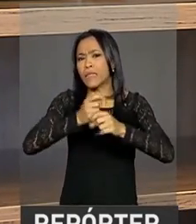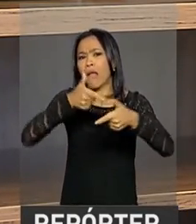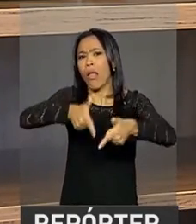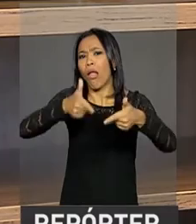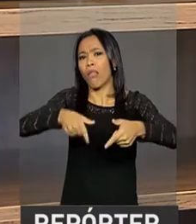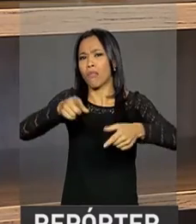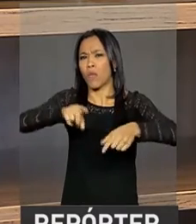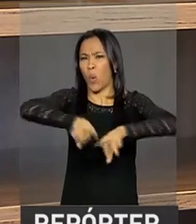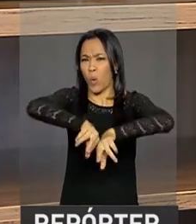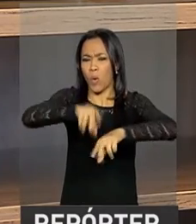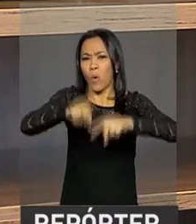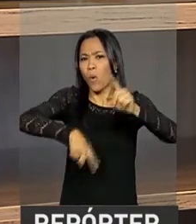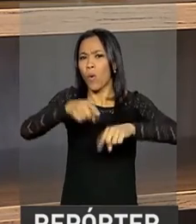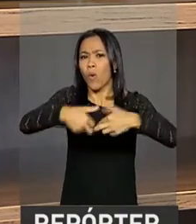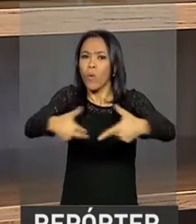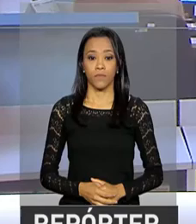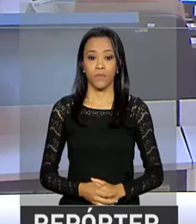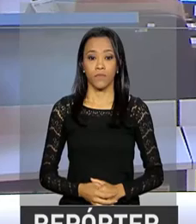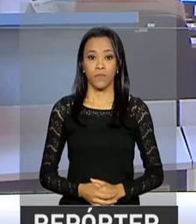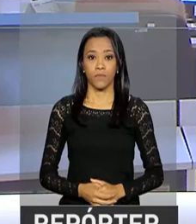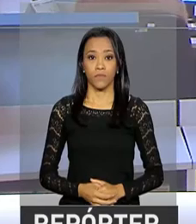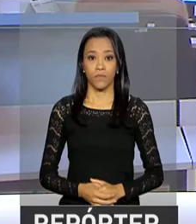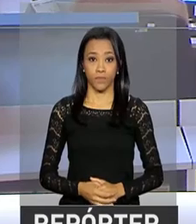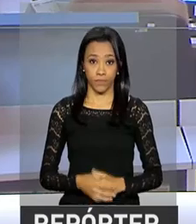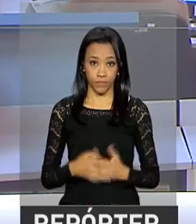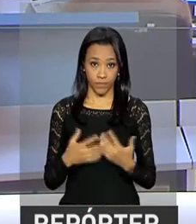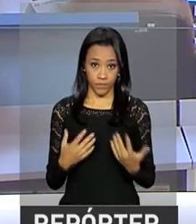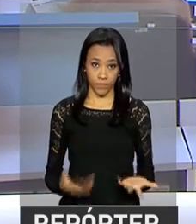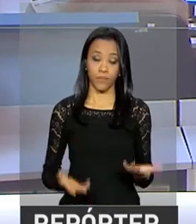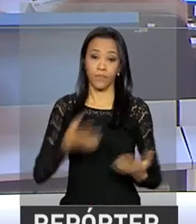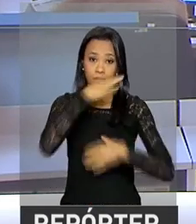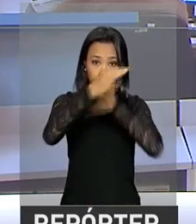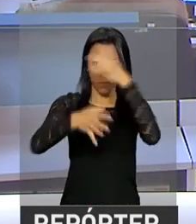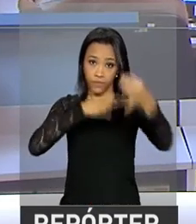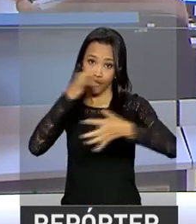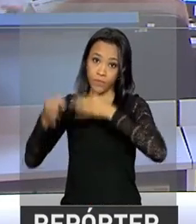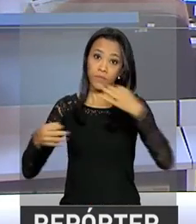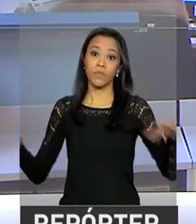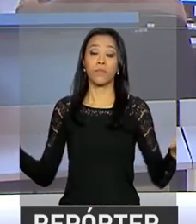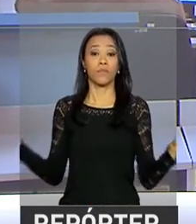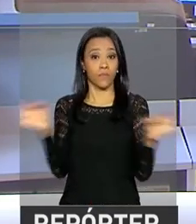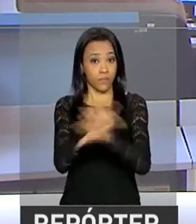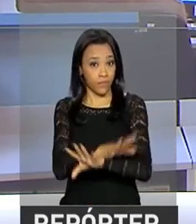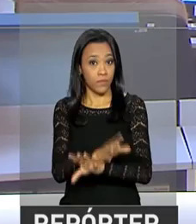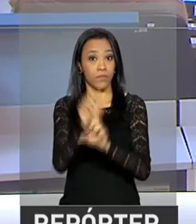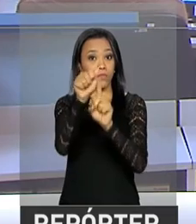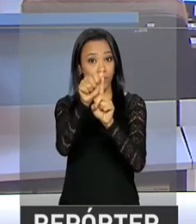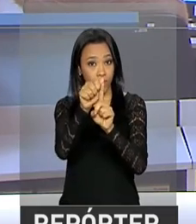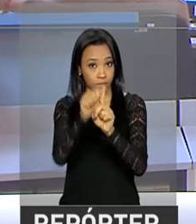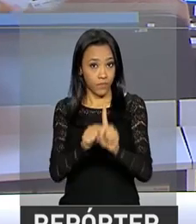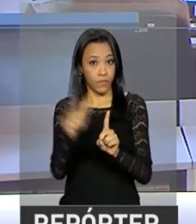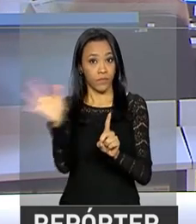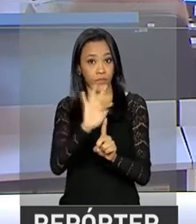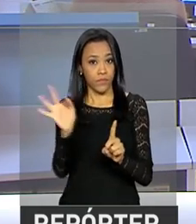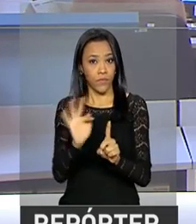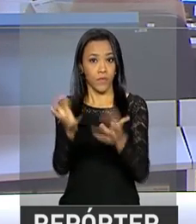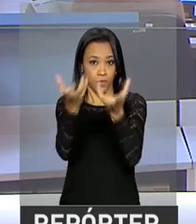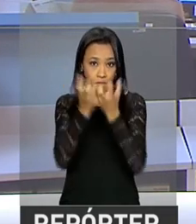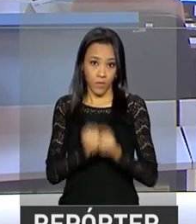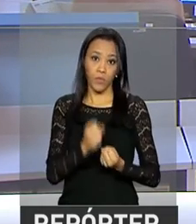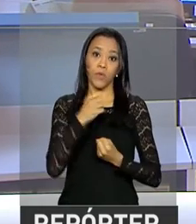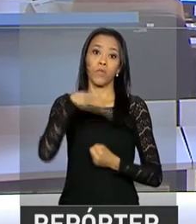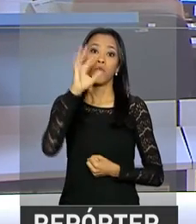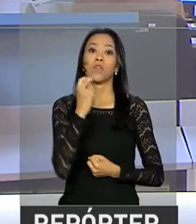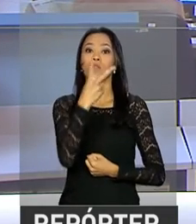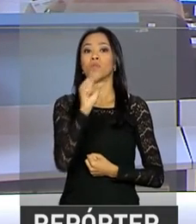usando a toda a sociedade a consulta pública terminou no início de fevereiro recebeu mais de duas mil contribuições